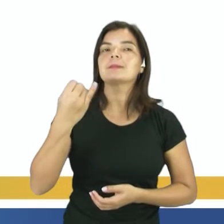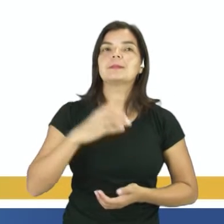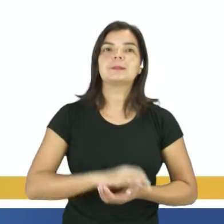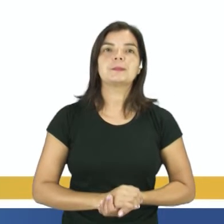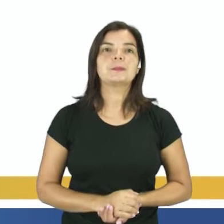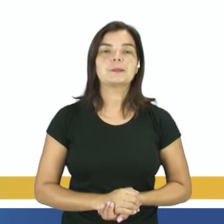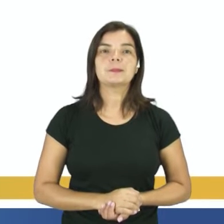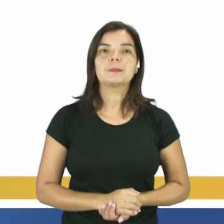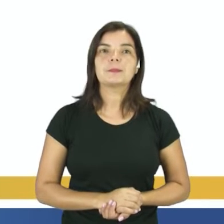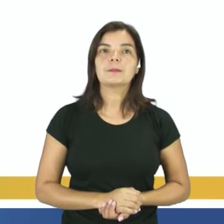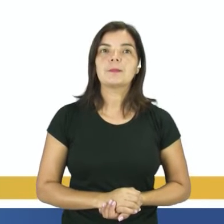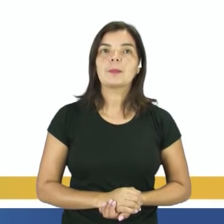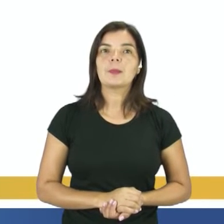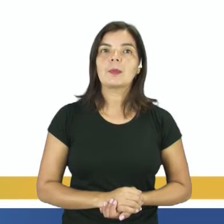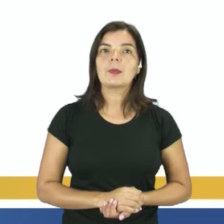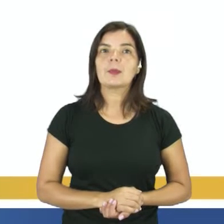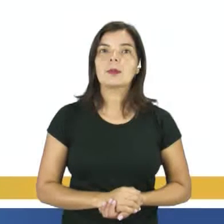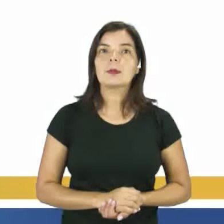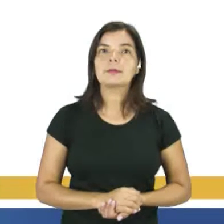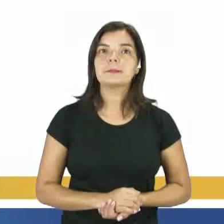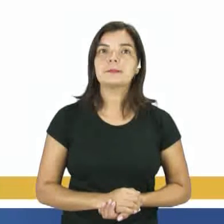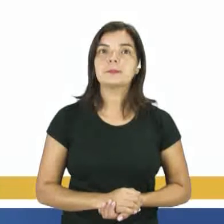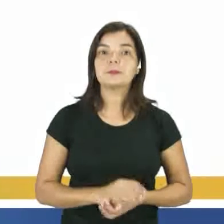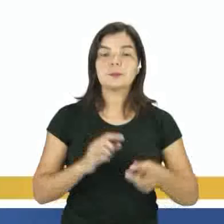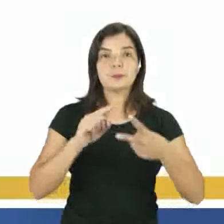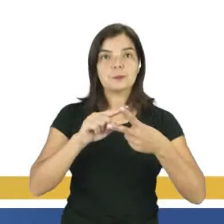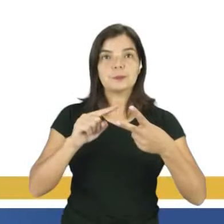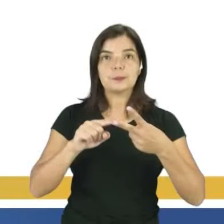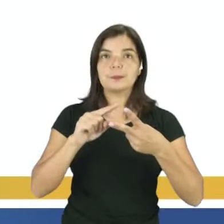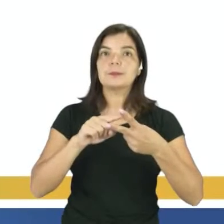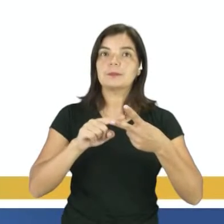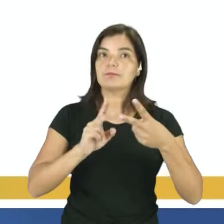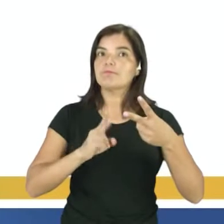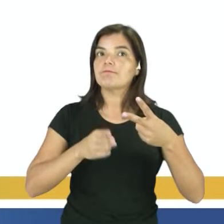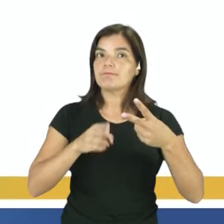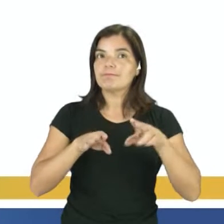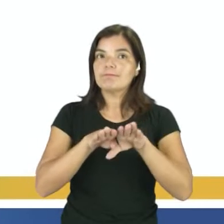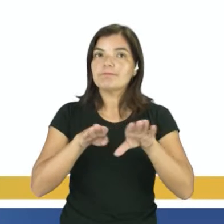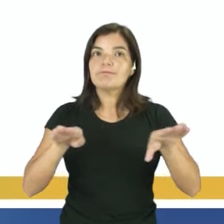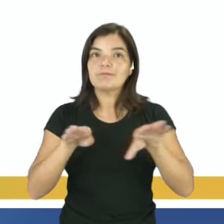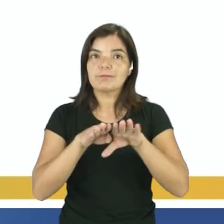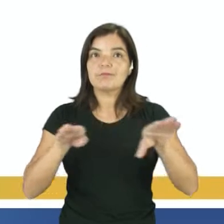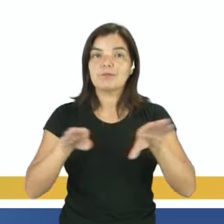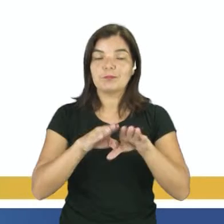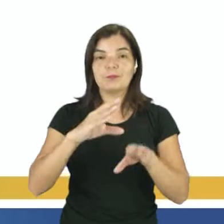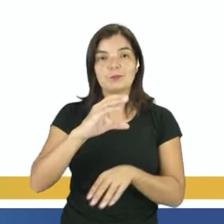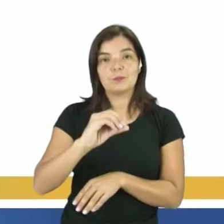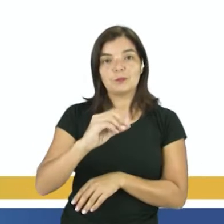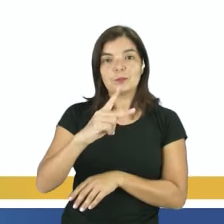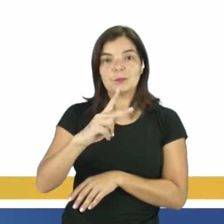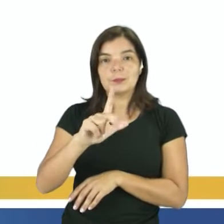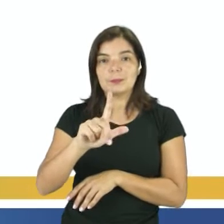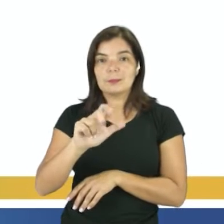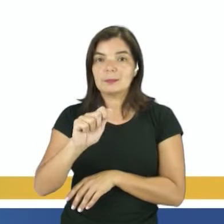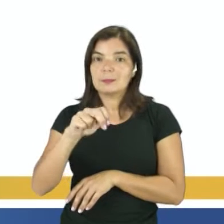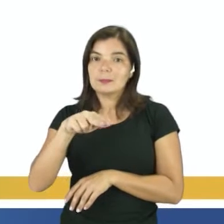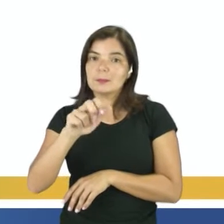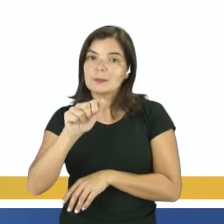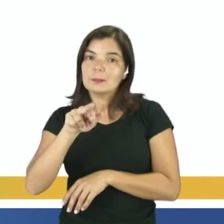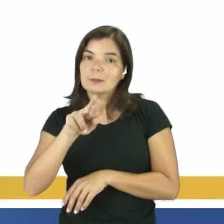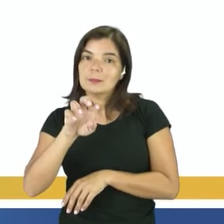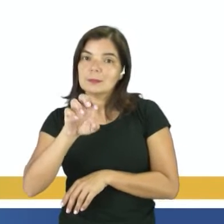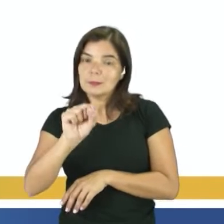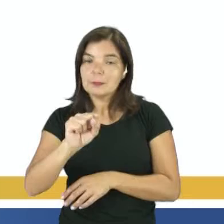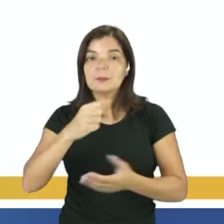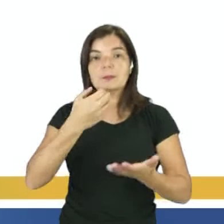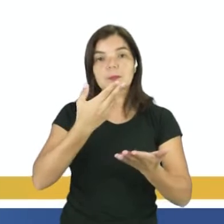Importante, muito importante, gente. Duas retas de um mesmo plano são ditas coplanares, ou seja, quando eu